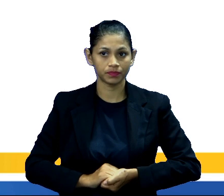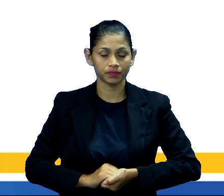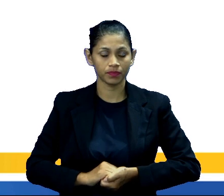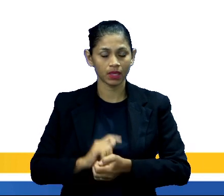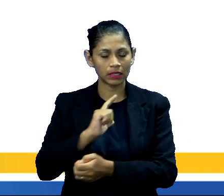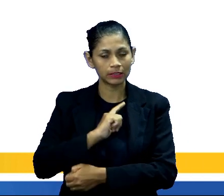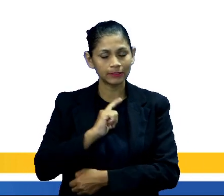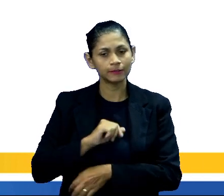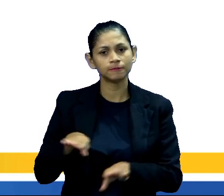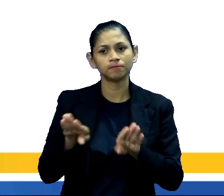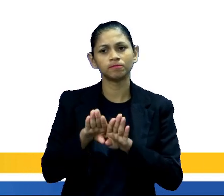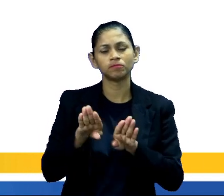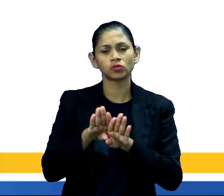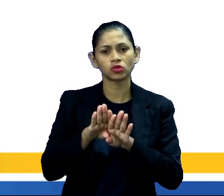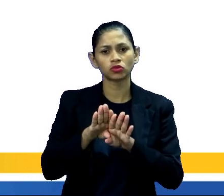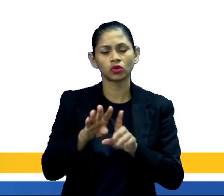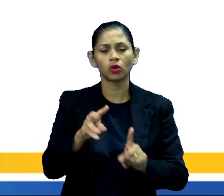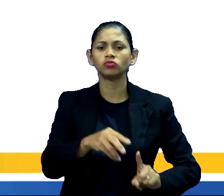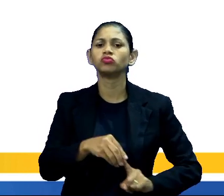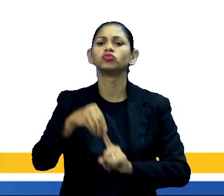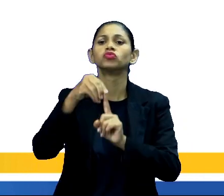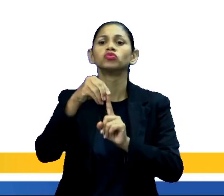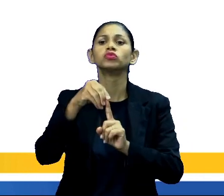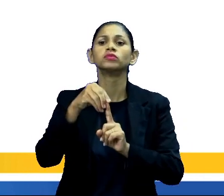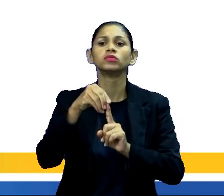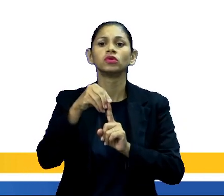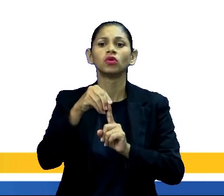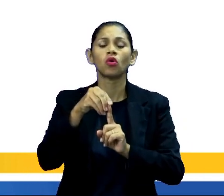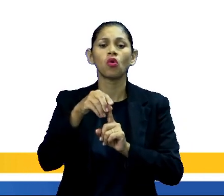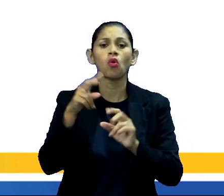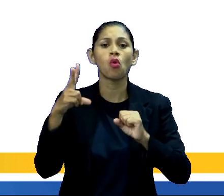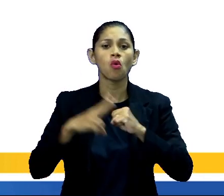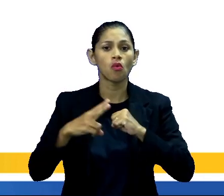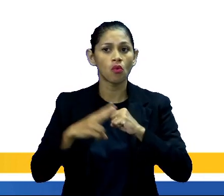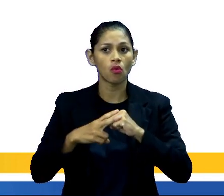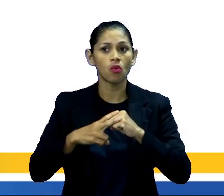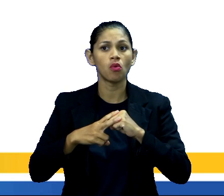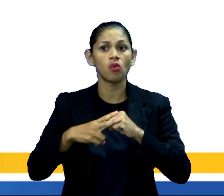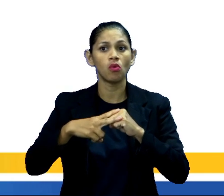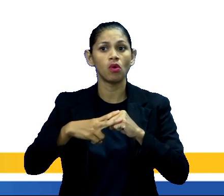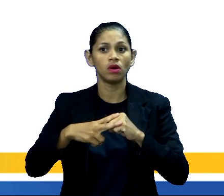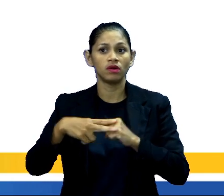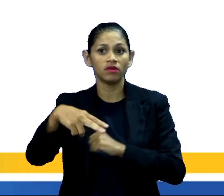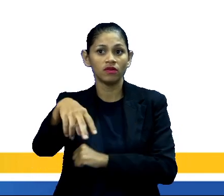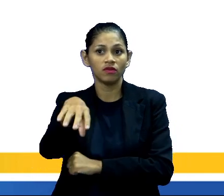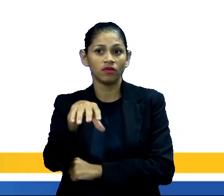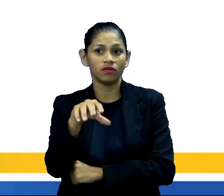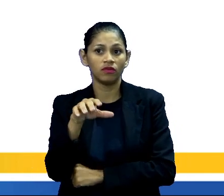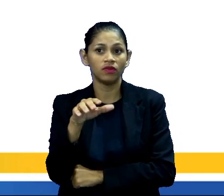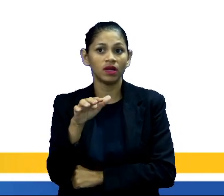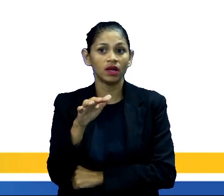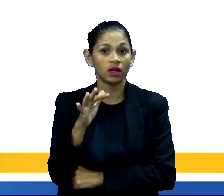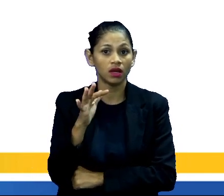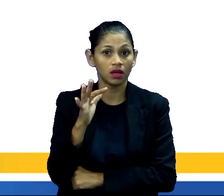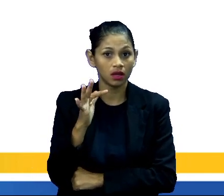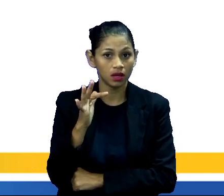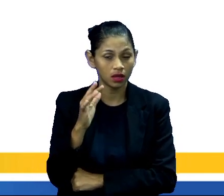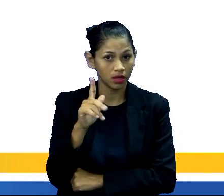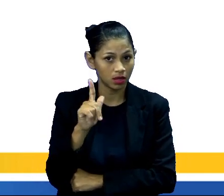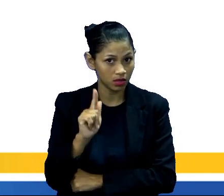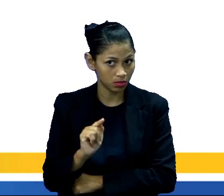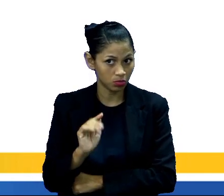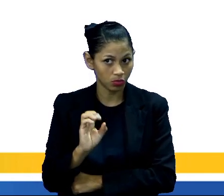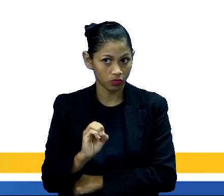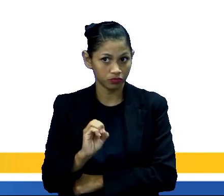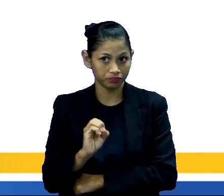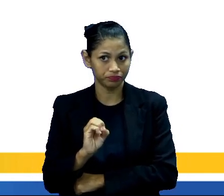Nós temos também aí destacado para vocês o verbo go, né, que é o verbo ir. E aí, no caso, como a gente está falando do